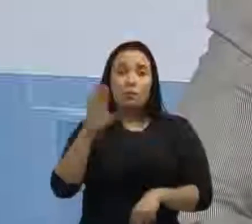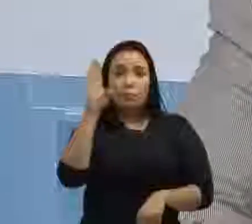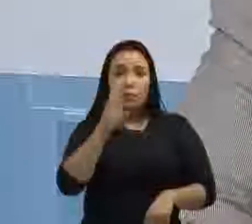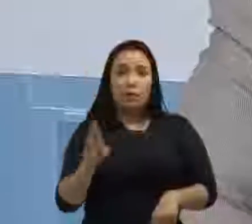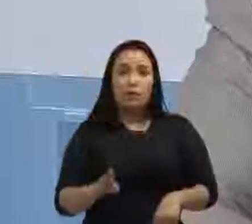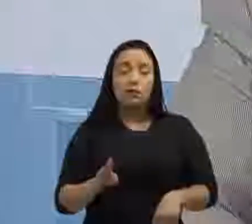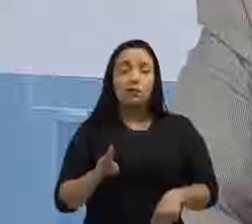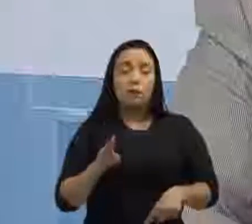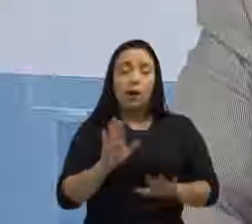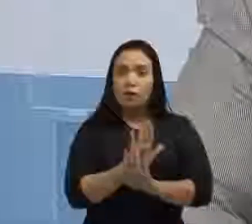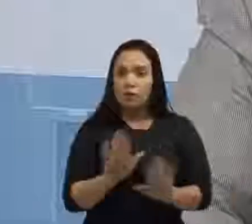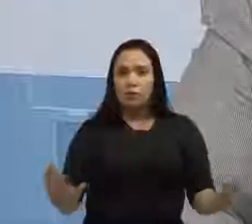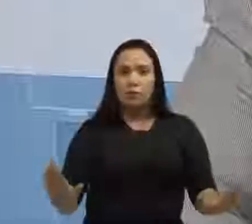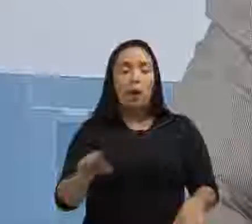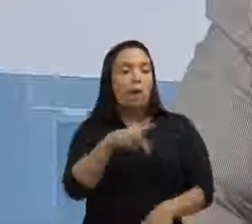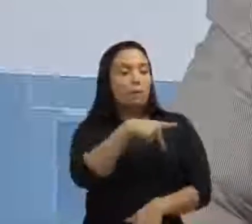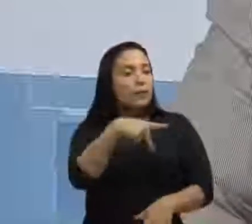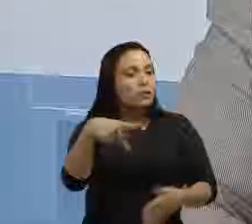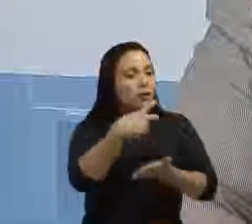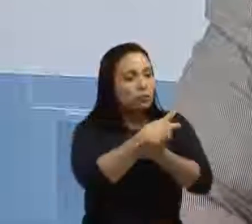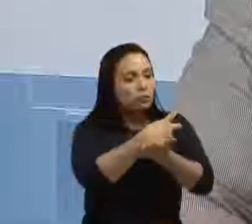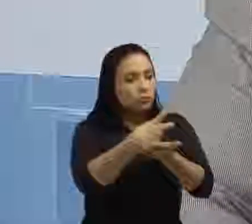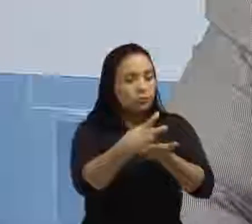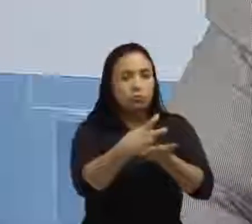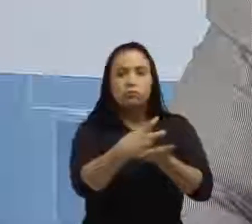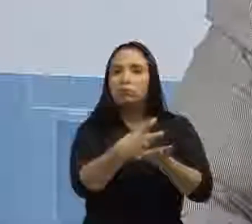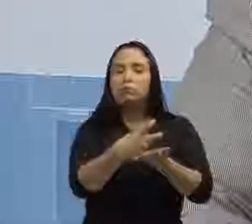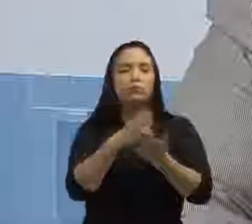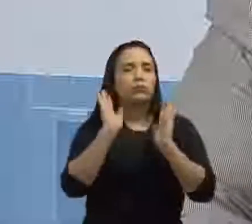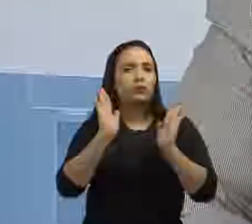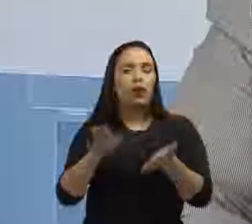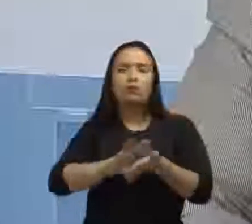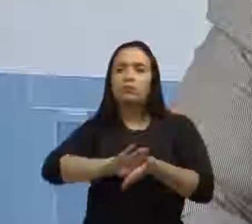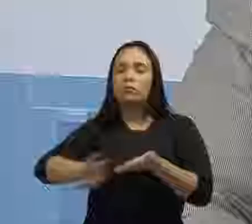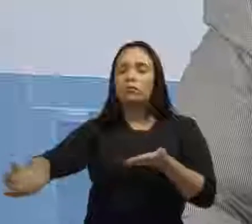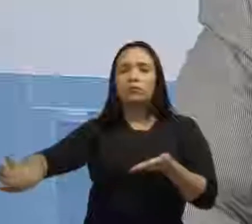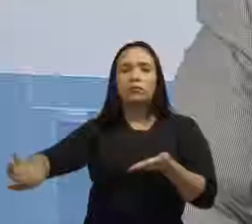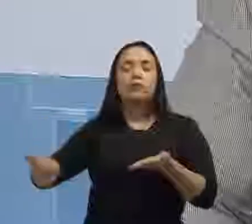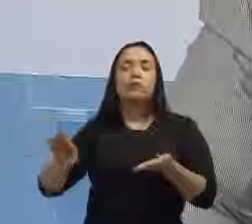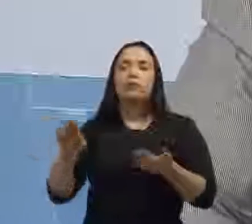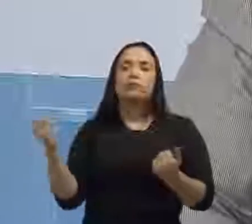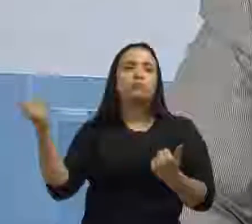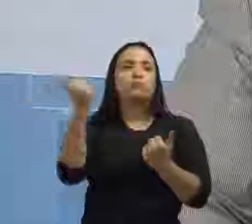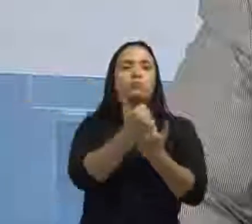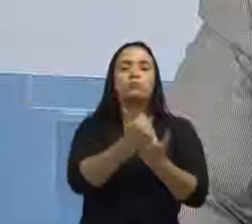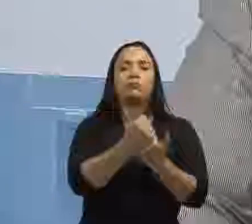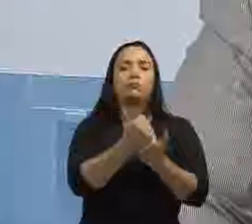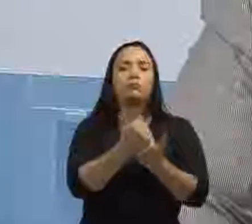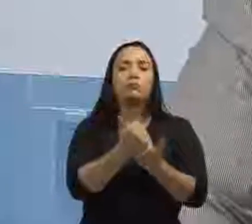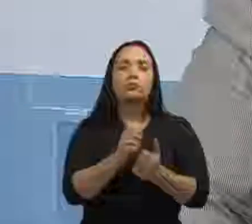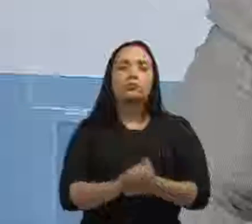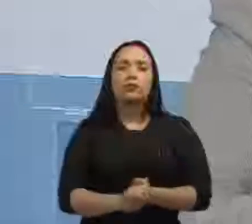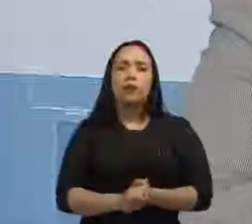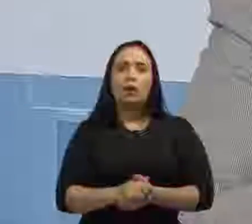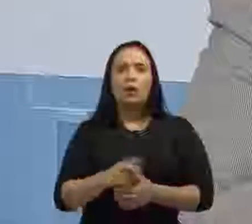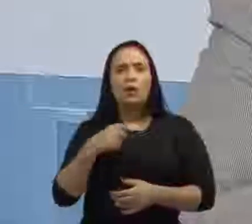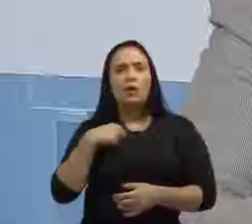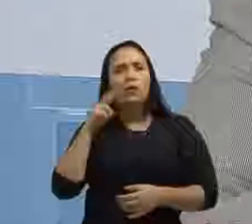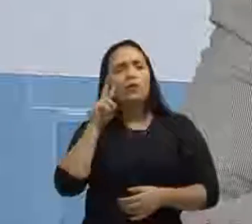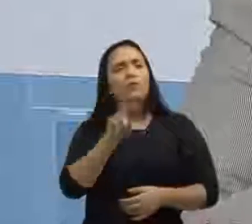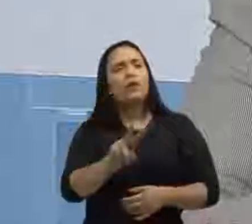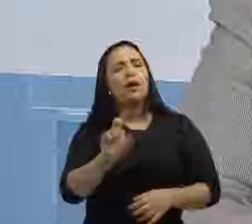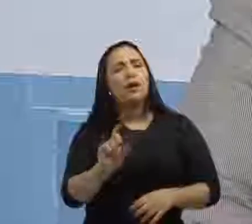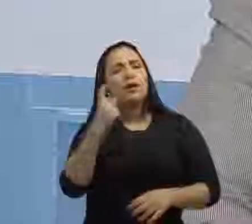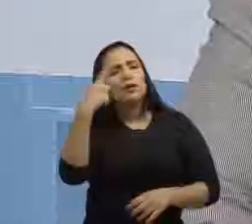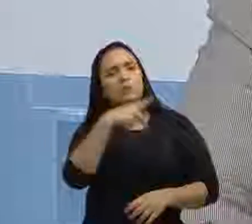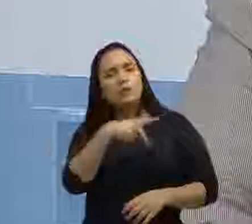posto... Rei morto. Rei morto. Sempre foi assim, sempre vai ser. Eu estava uma vez aqui num restaurante com um amigo meu, e eu vi aqui um ex-presidente dessa